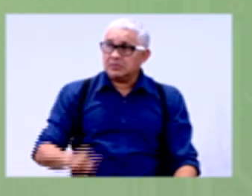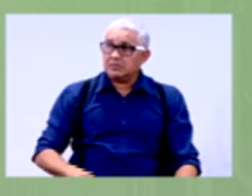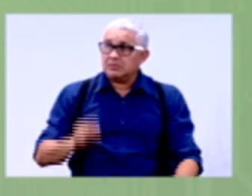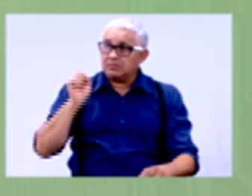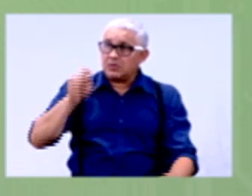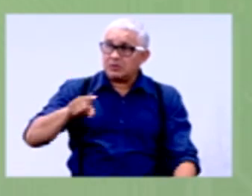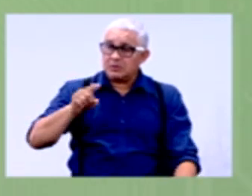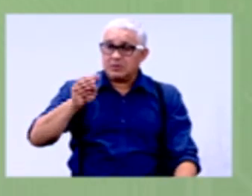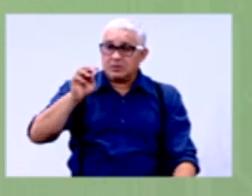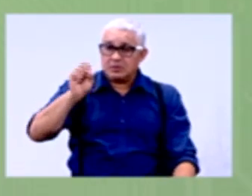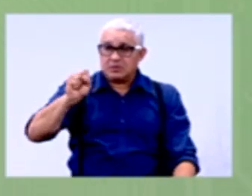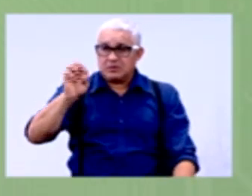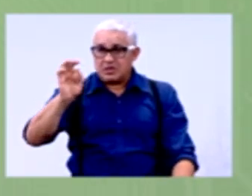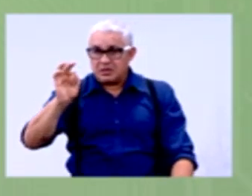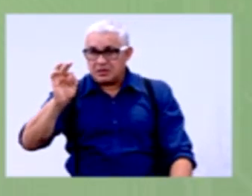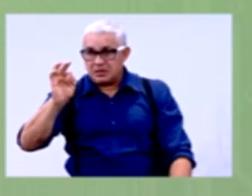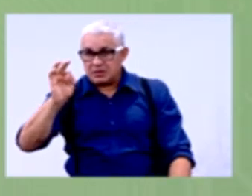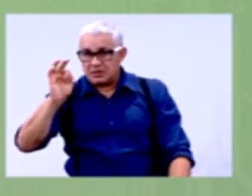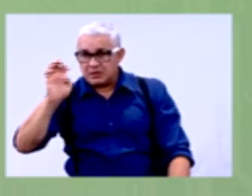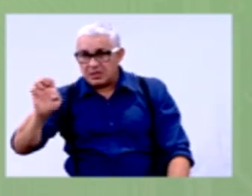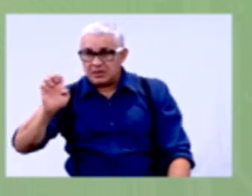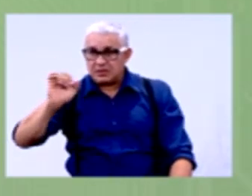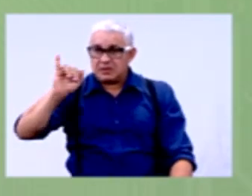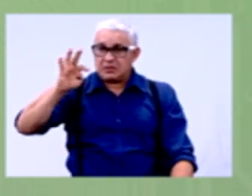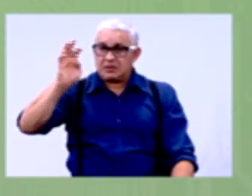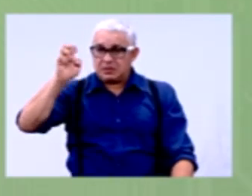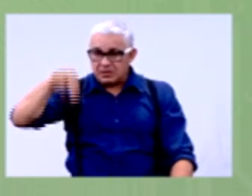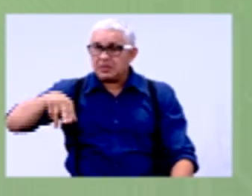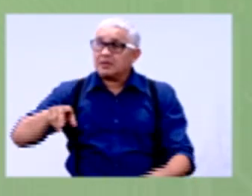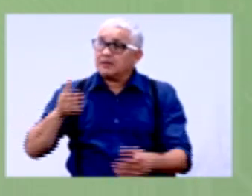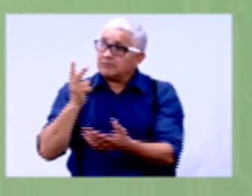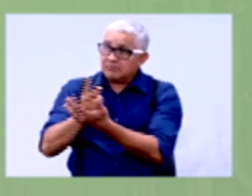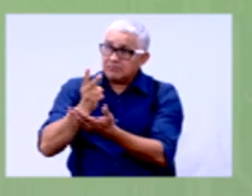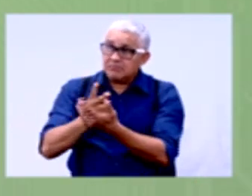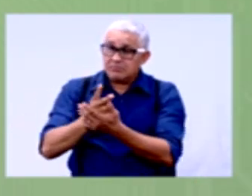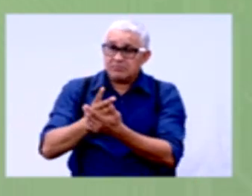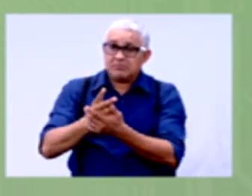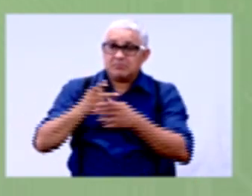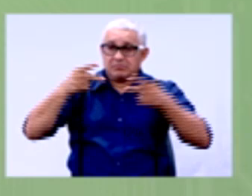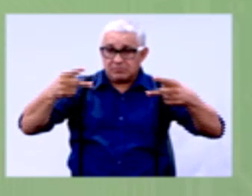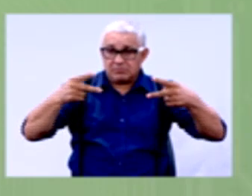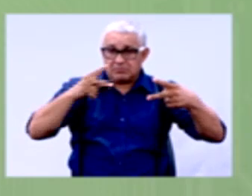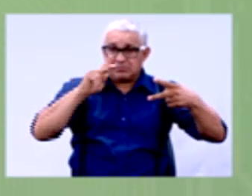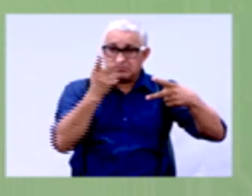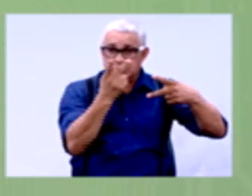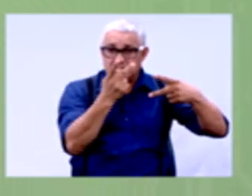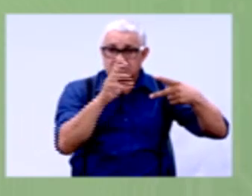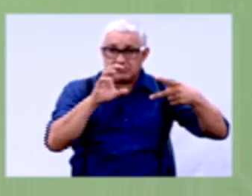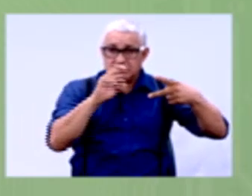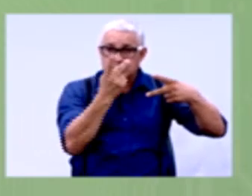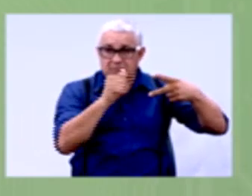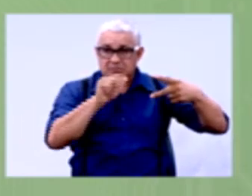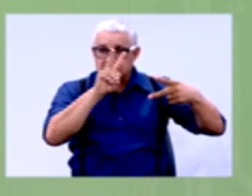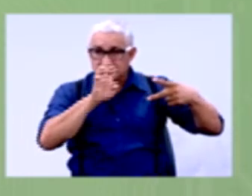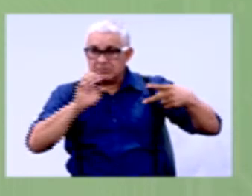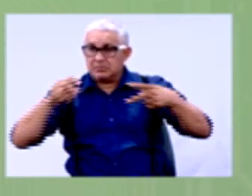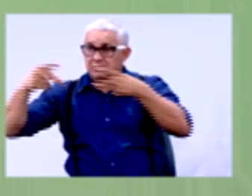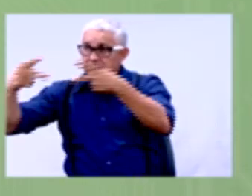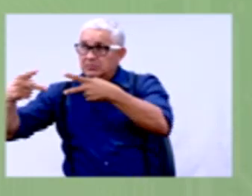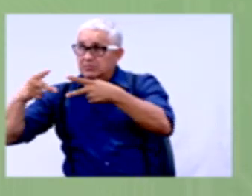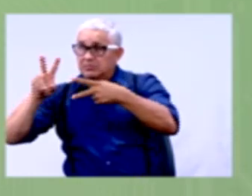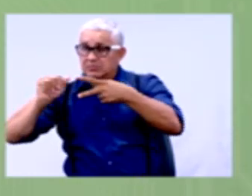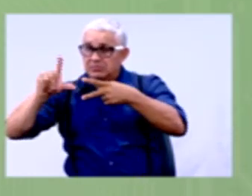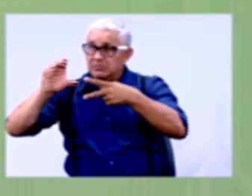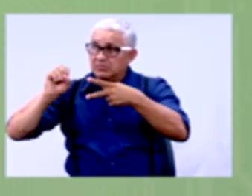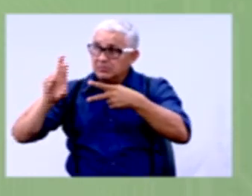certo? E a gente manda a chave e o valor também. Mesma situação, facinho, né, para a gente trabalhar isso daí. Então a